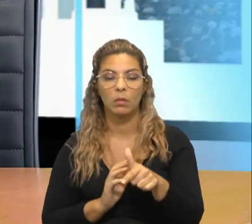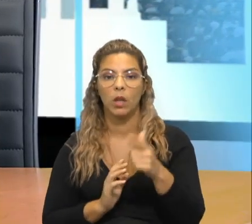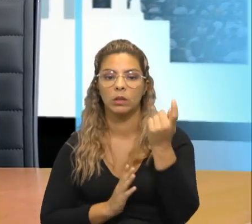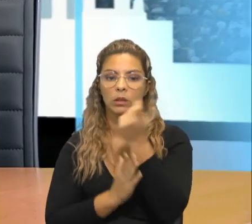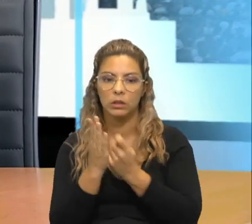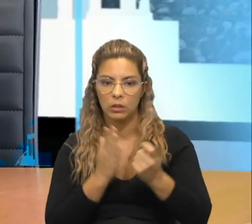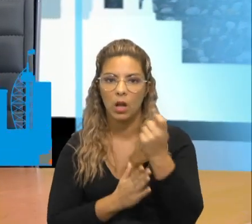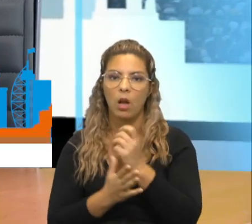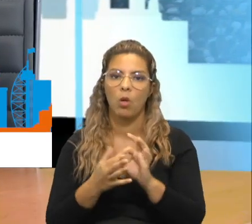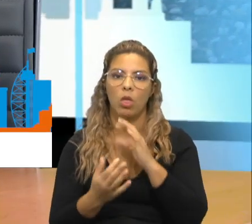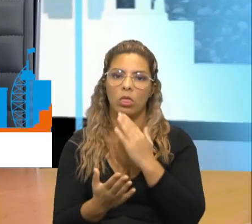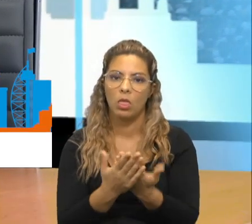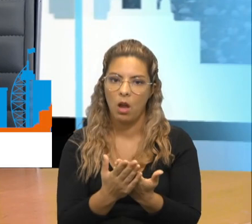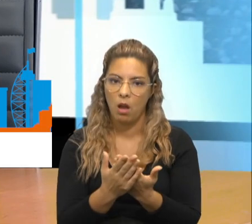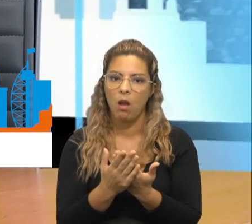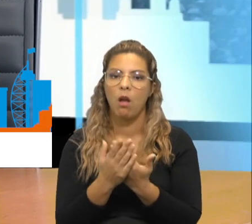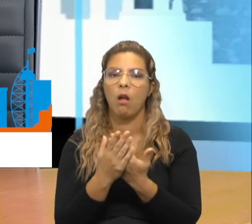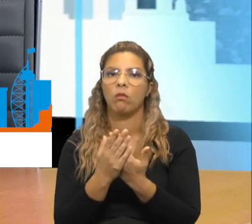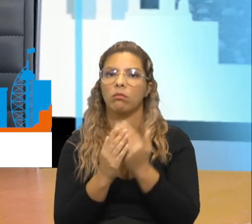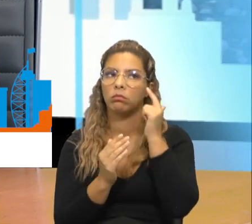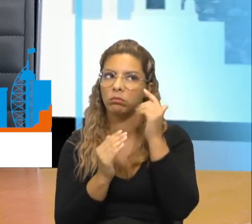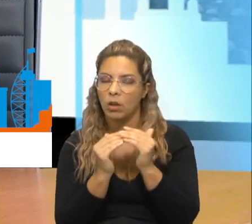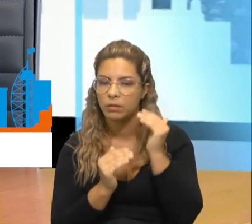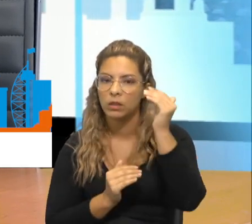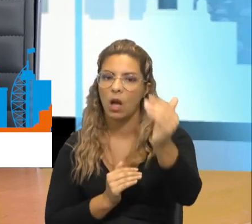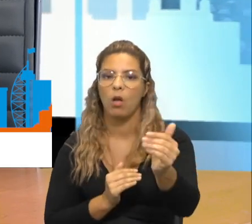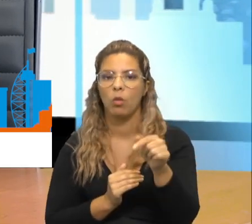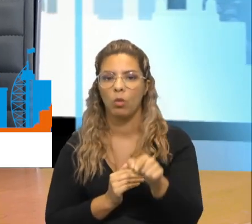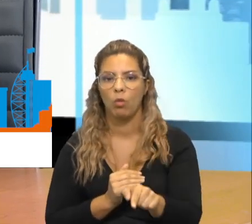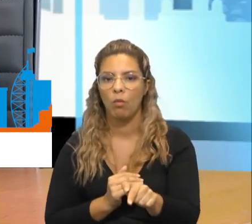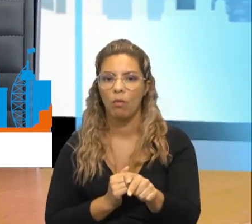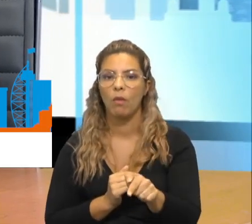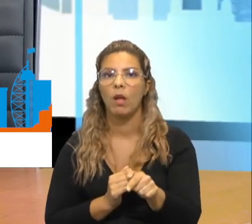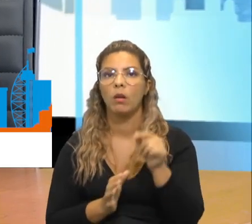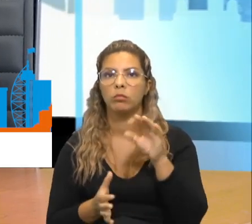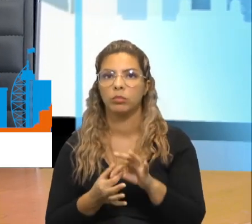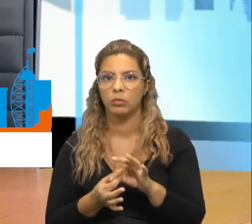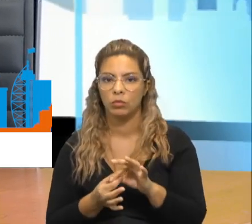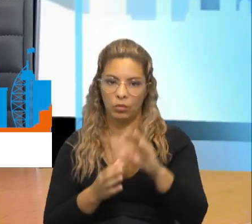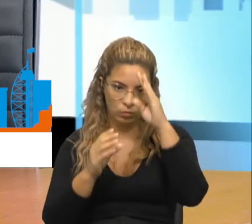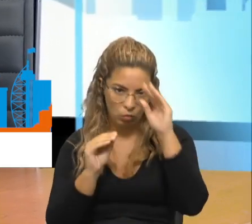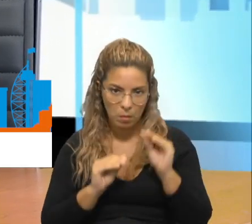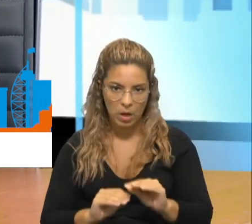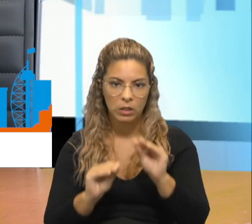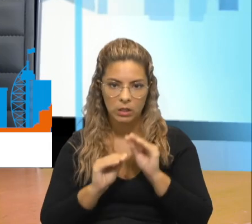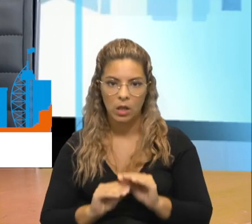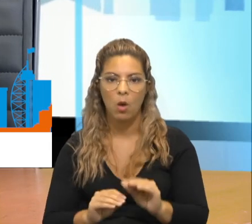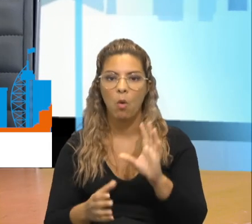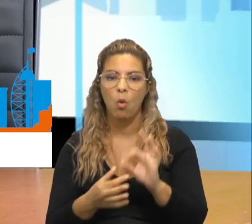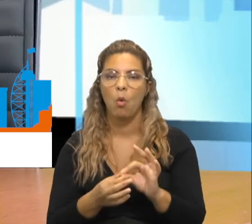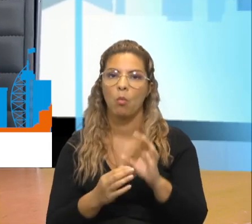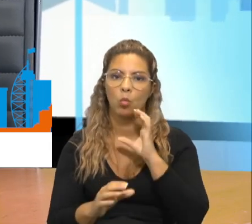desenhar, a ver um pouco mais à frente, é a presença com cursos, com formação a nível de